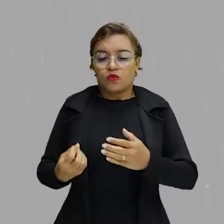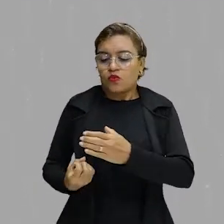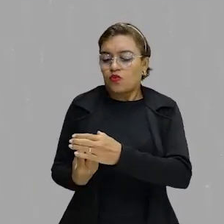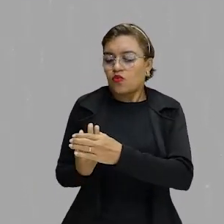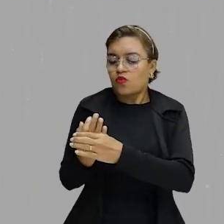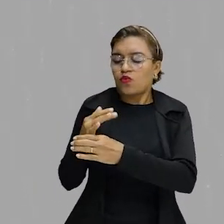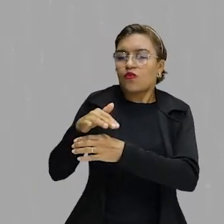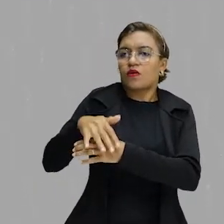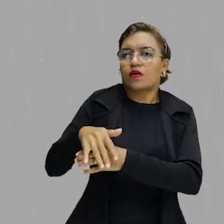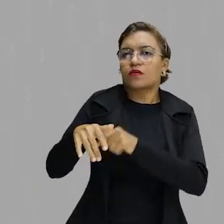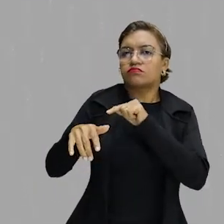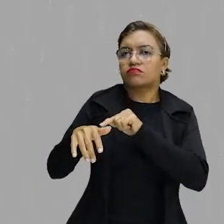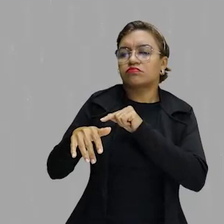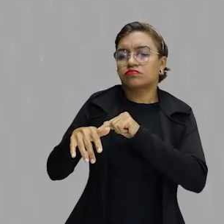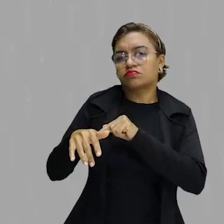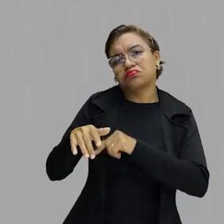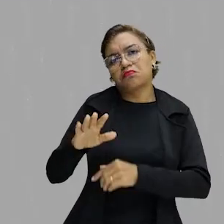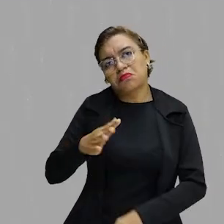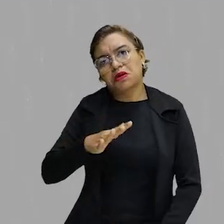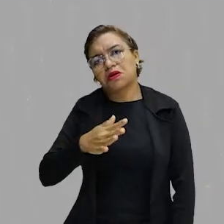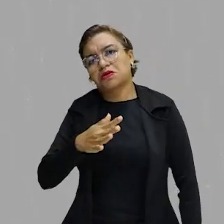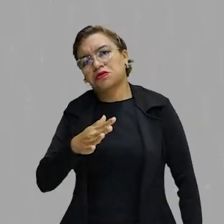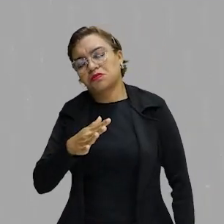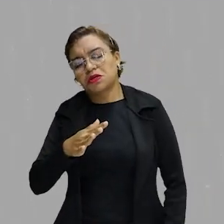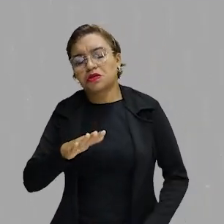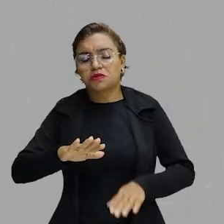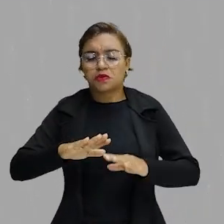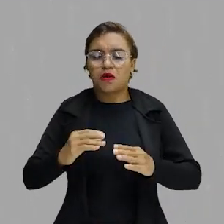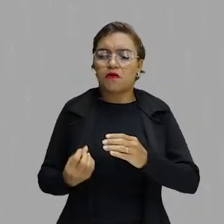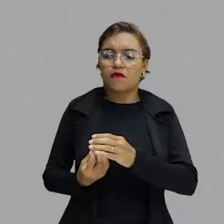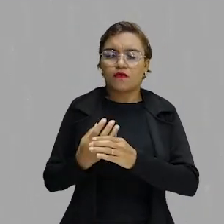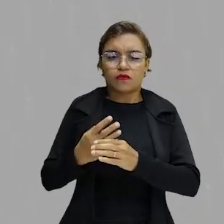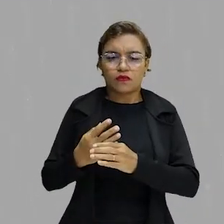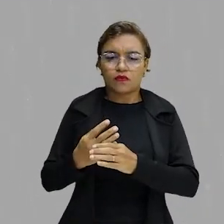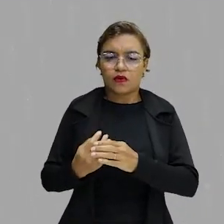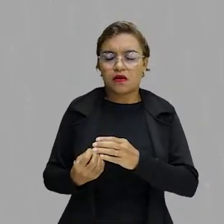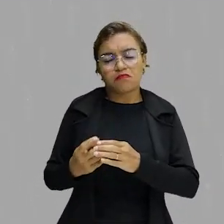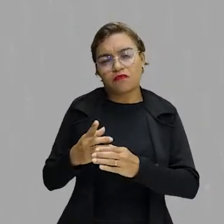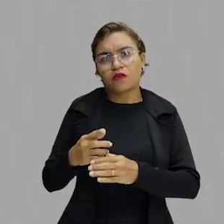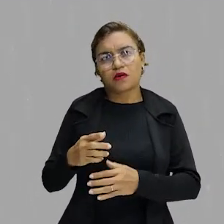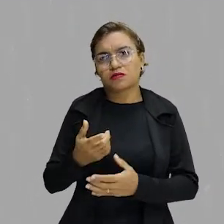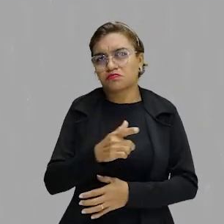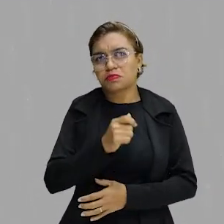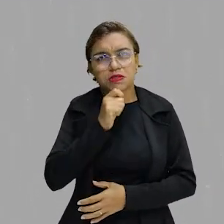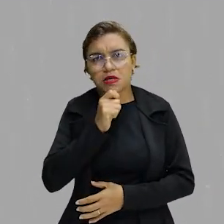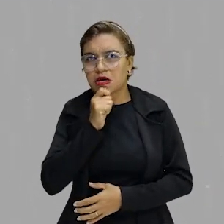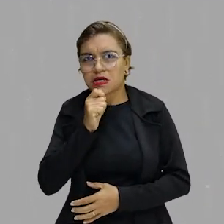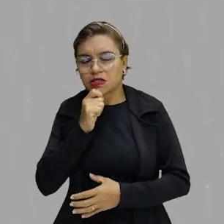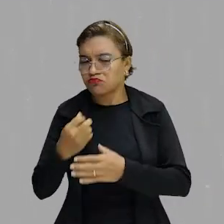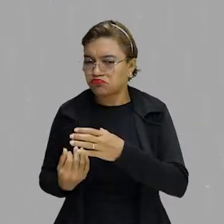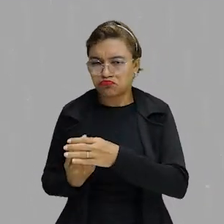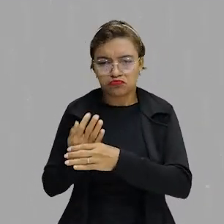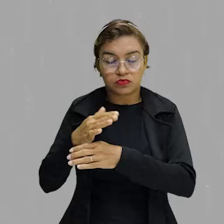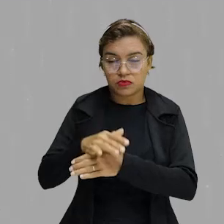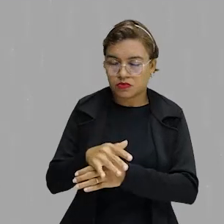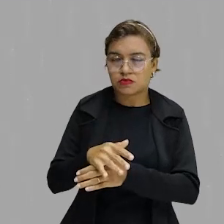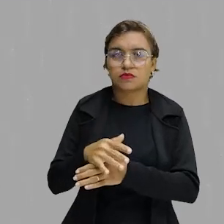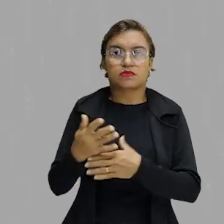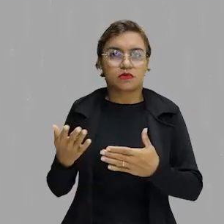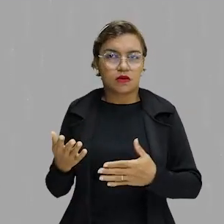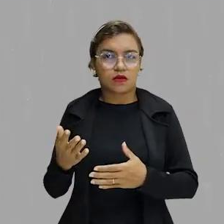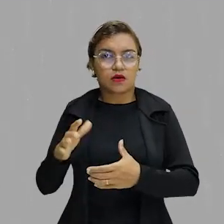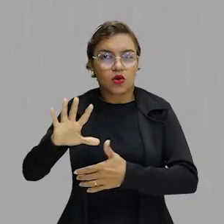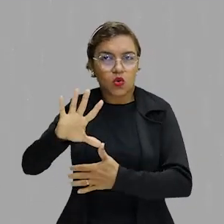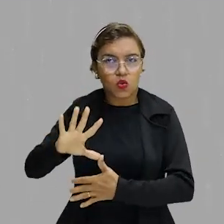vulcanismo, Marcos? Nós temos aqui vulcões ainda inativos, tá, galera? Ou seja, já no período de fragmentação, né, do nosso continente,